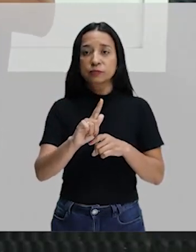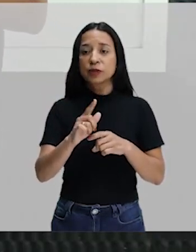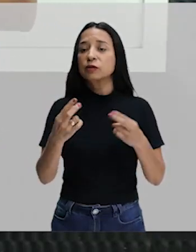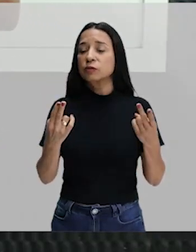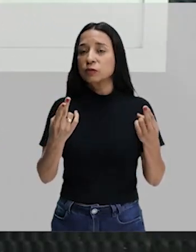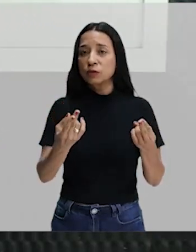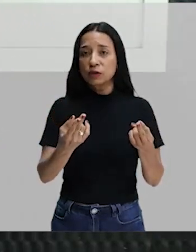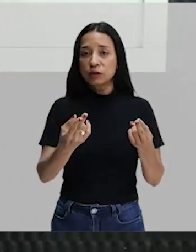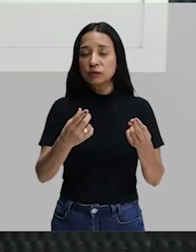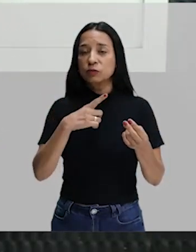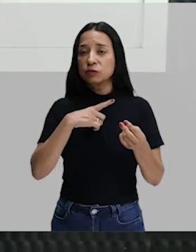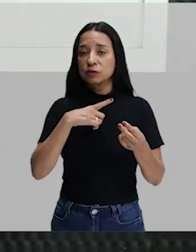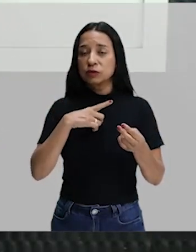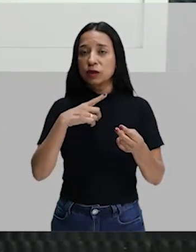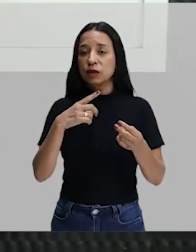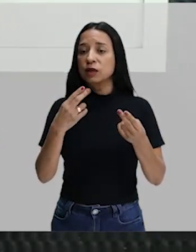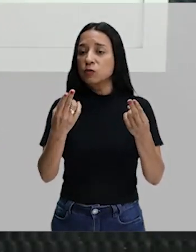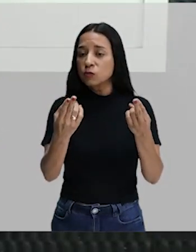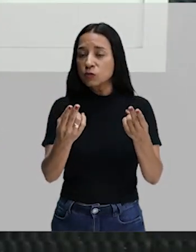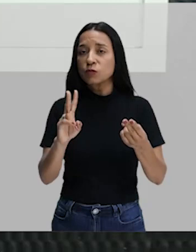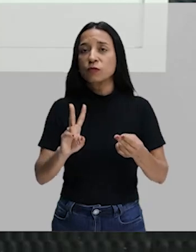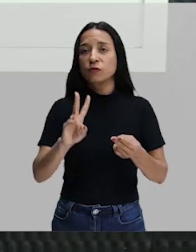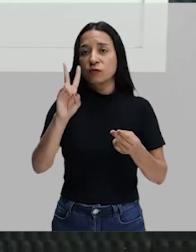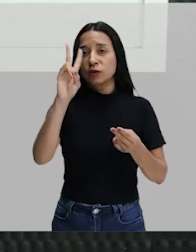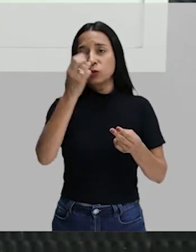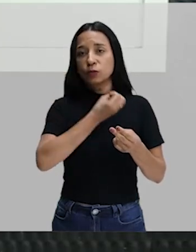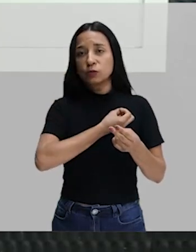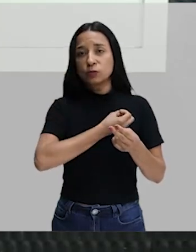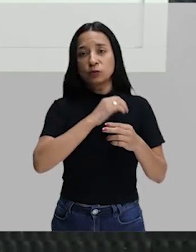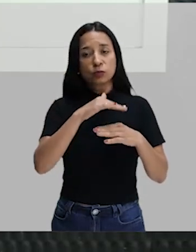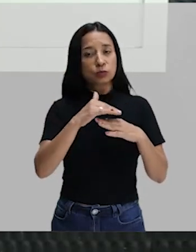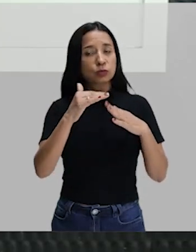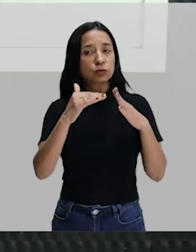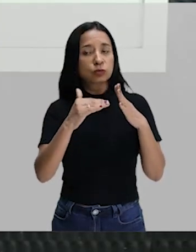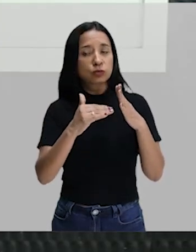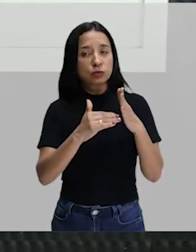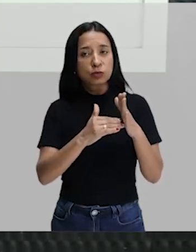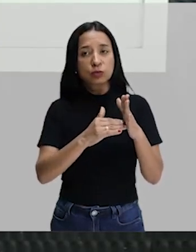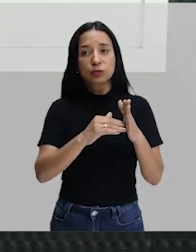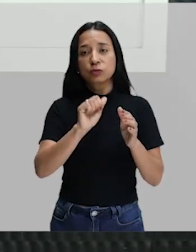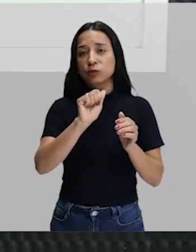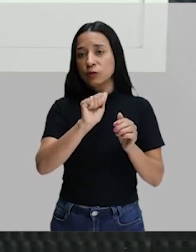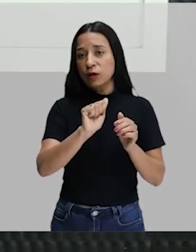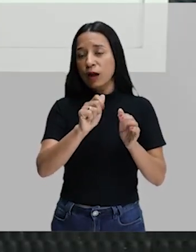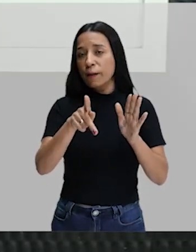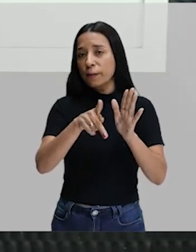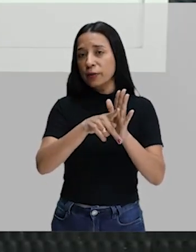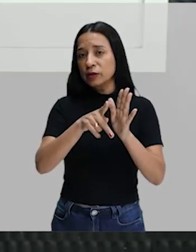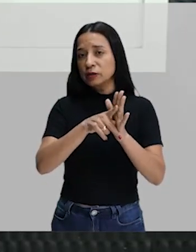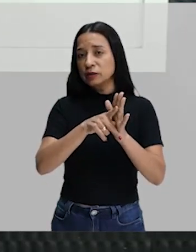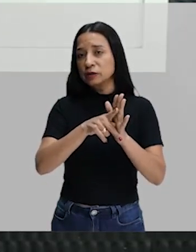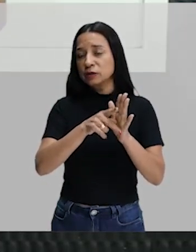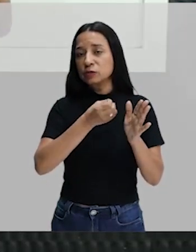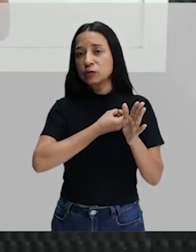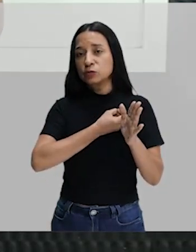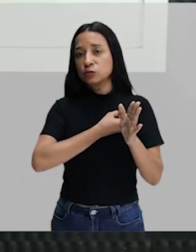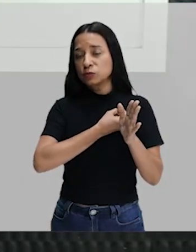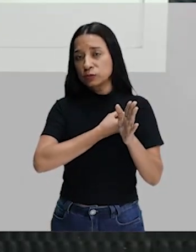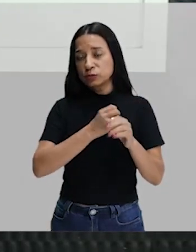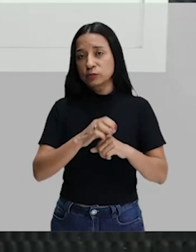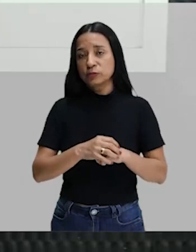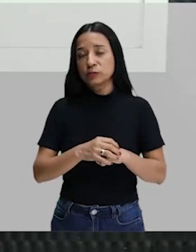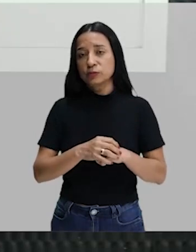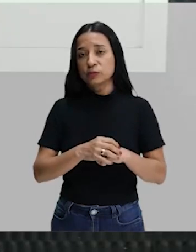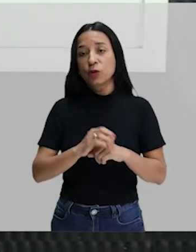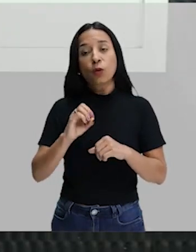o mesmo valor numérico para todo A pertencente aos números complexos. Ou seja, galera,